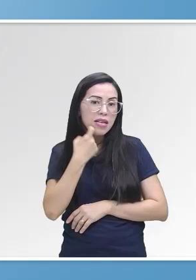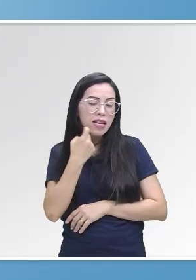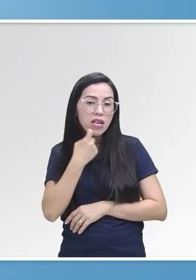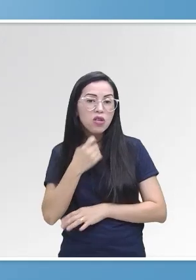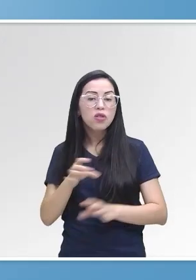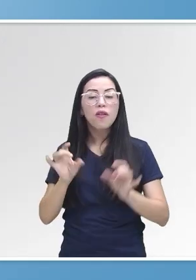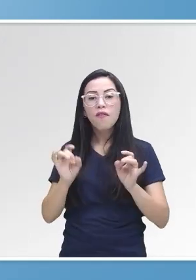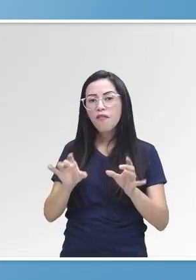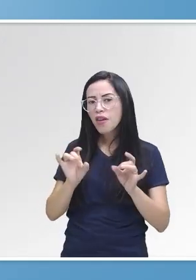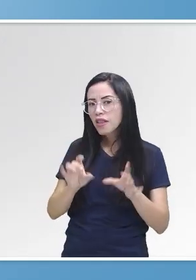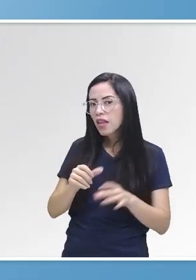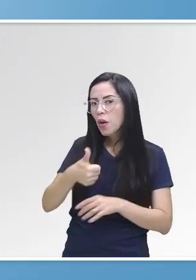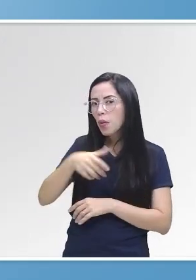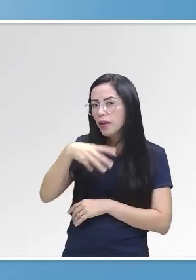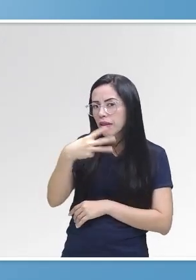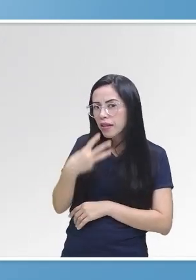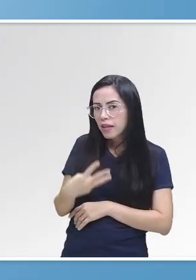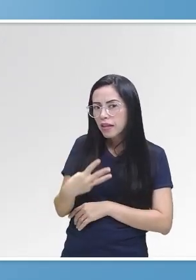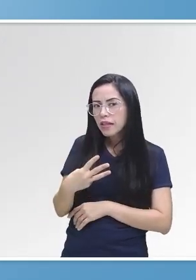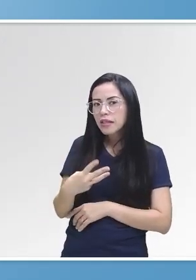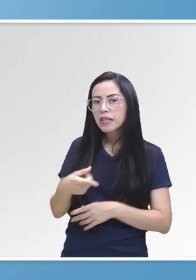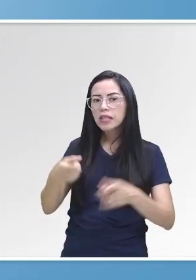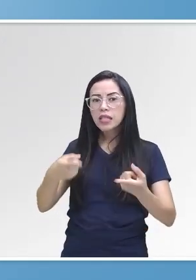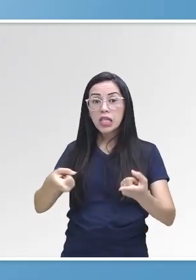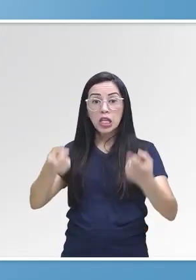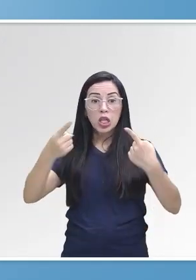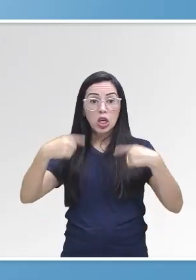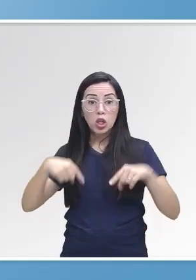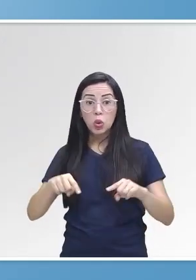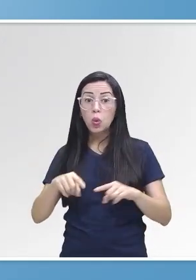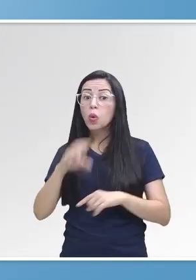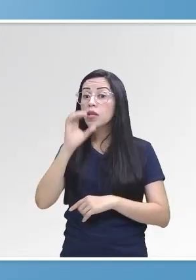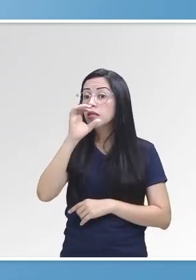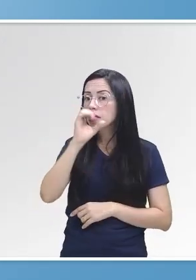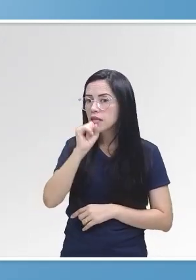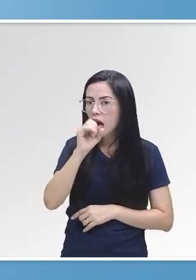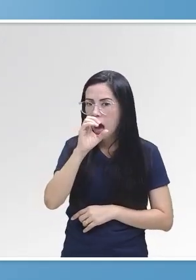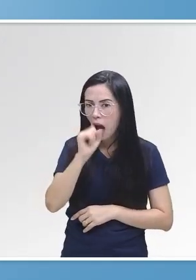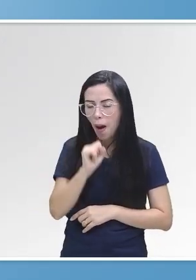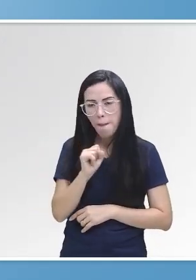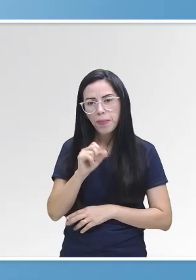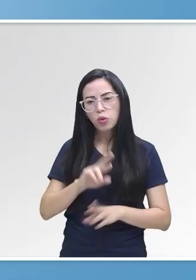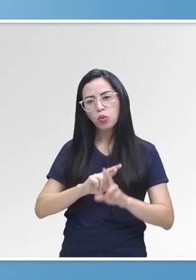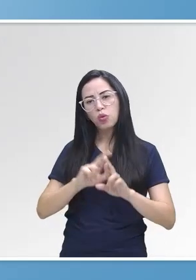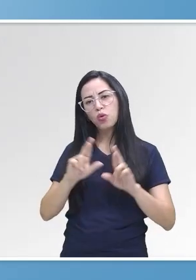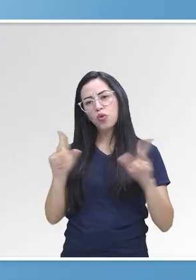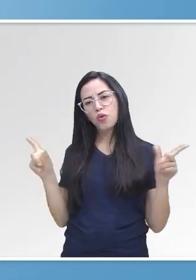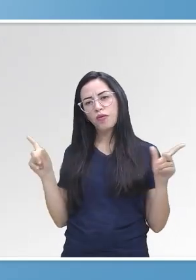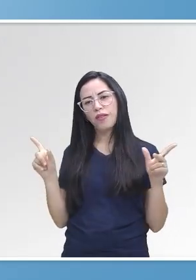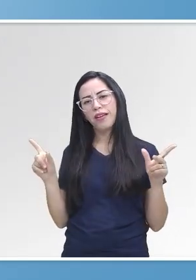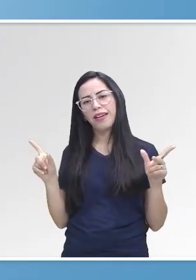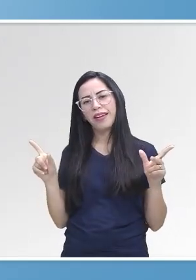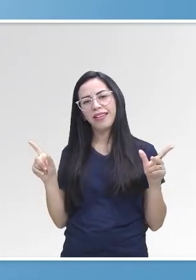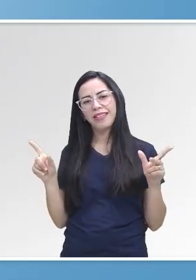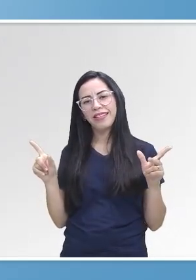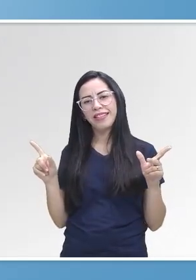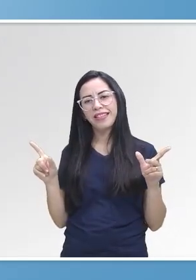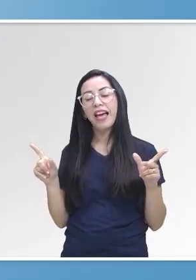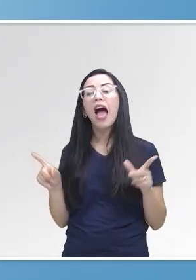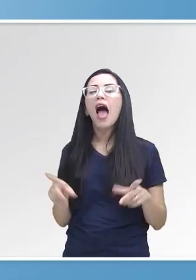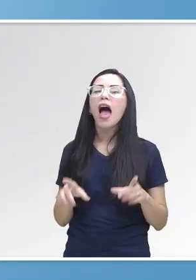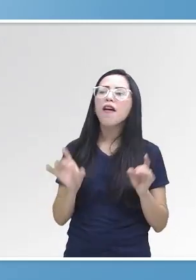horas de baunilha ganhava E no sábado ele já vem dia mais de chocolate olha aqui ó